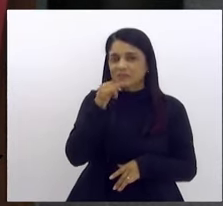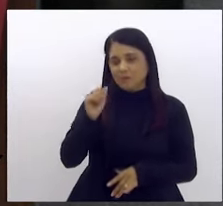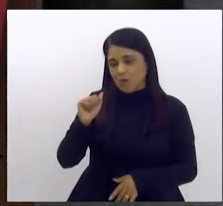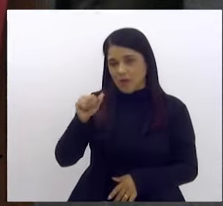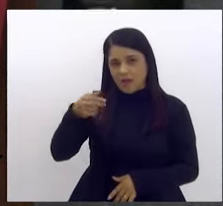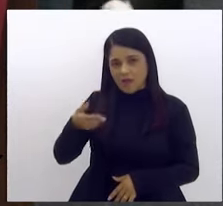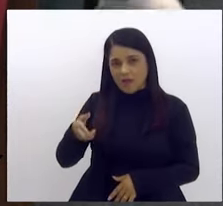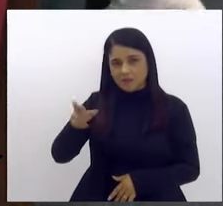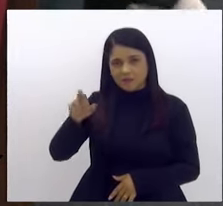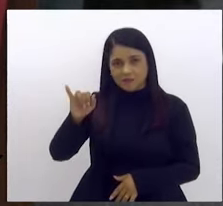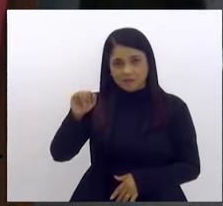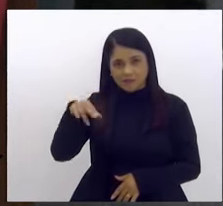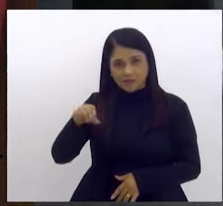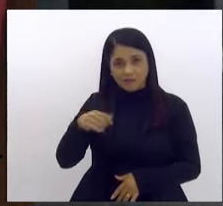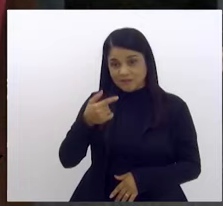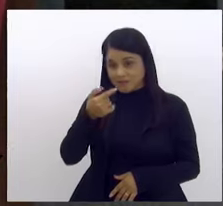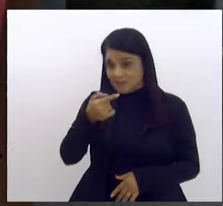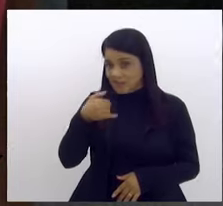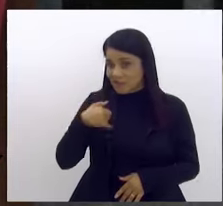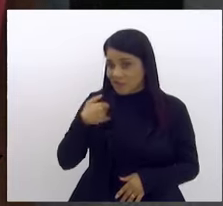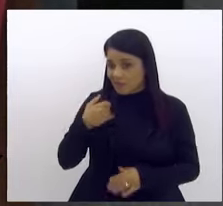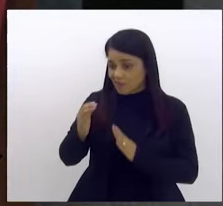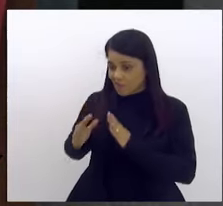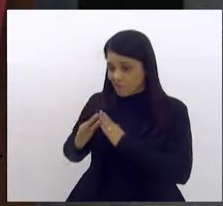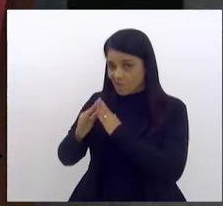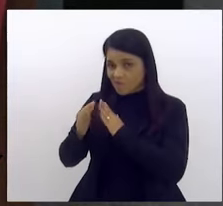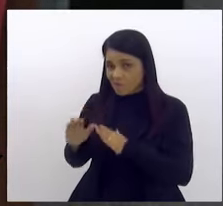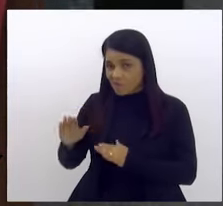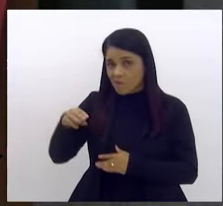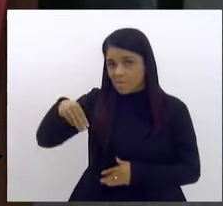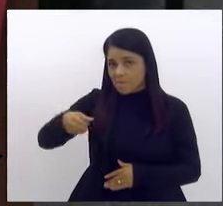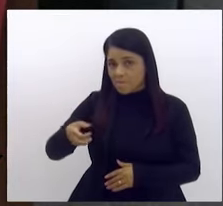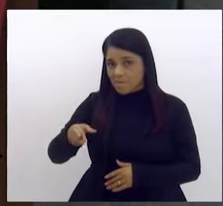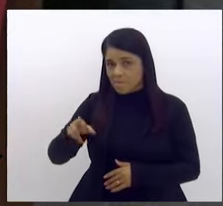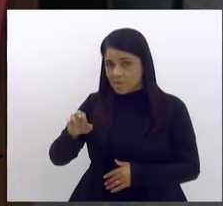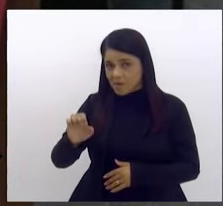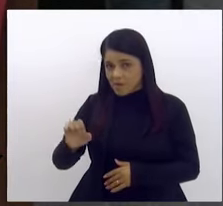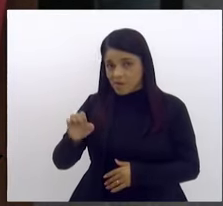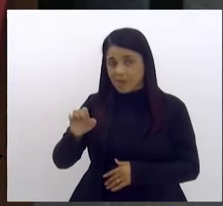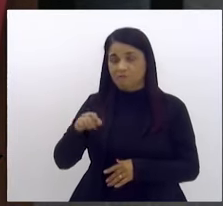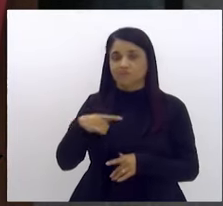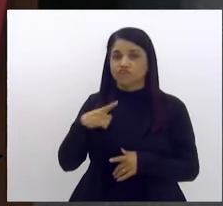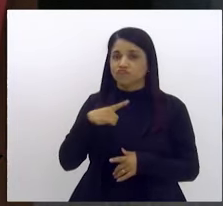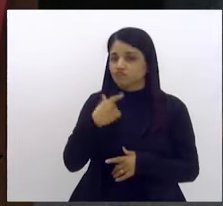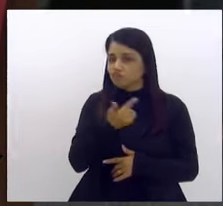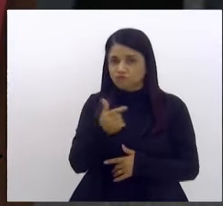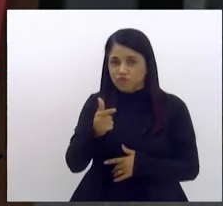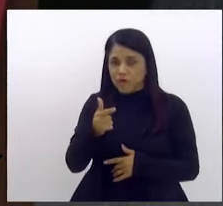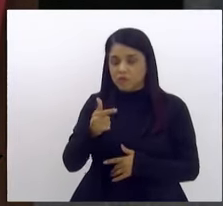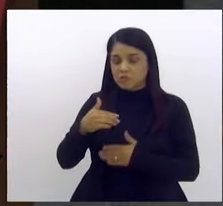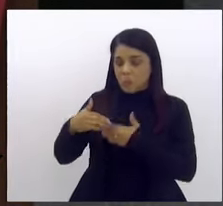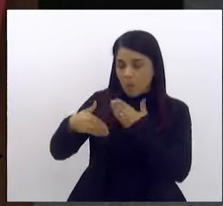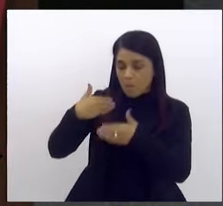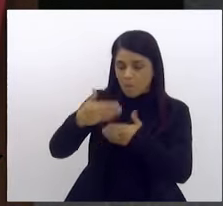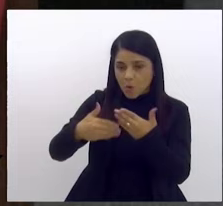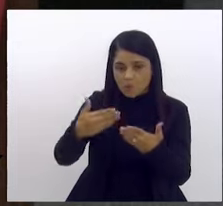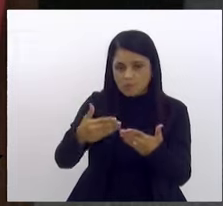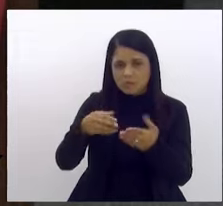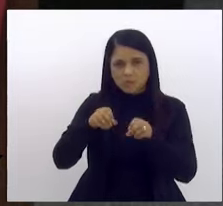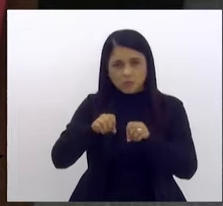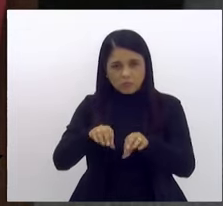Adriano, de 7 anos, dentro da Favela da Maré, que não tivesse todo um processo educacional e pedagógico